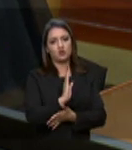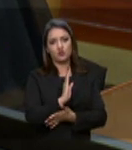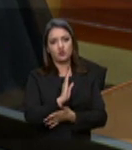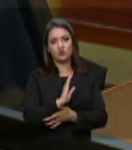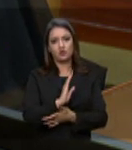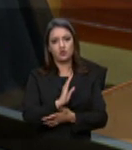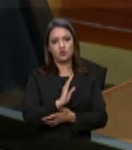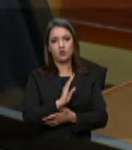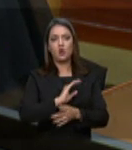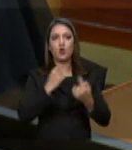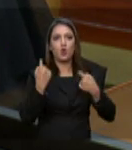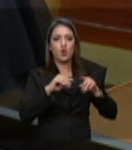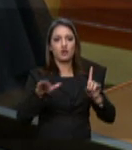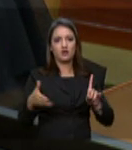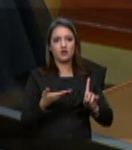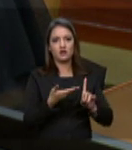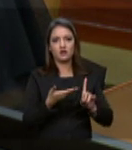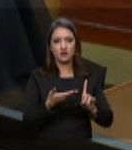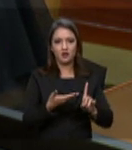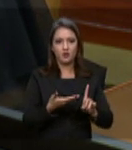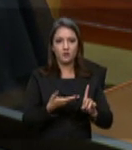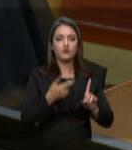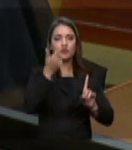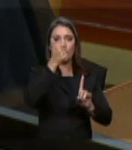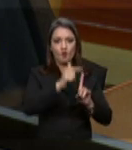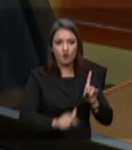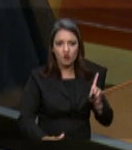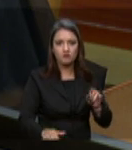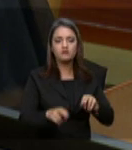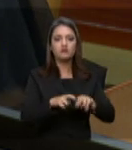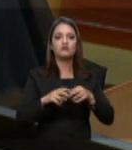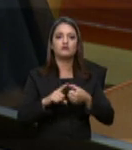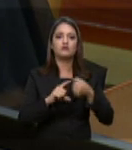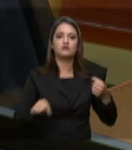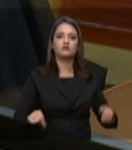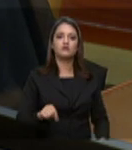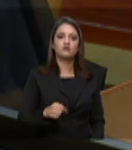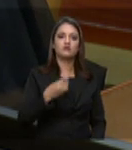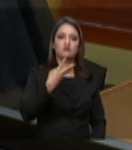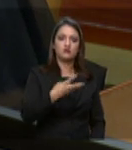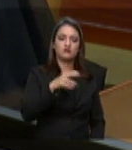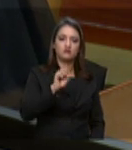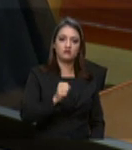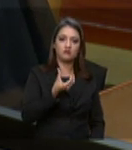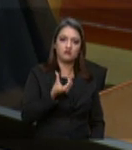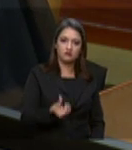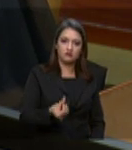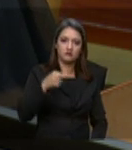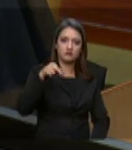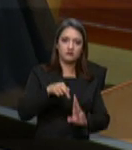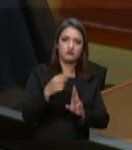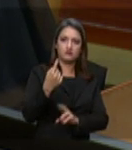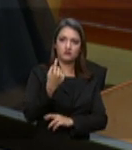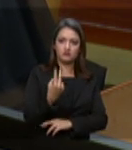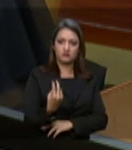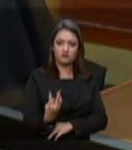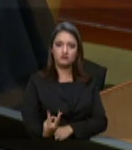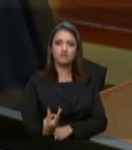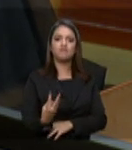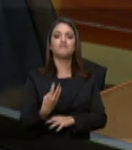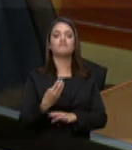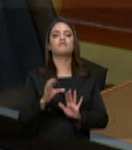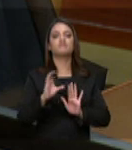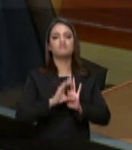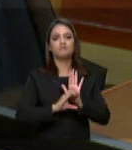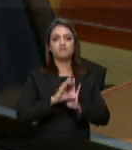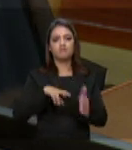de Daniel Luiz da Silveira e para tu vir com fundamento no artigo 80 386 inciso 1 2 e 3